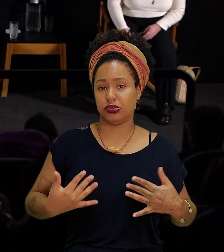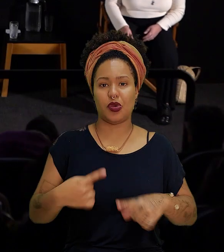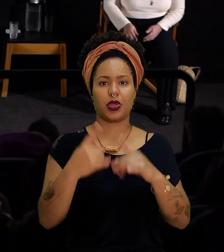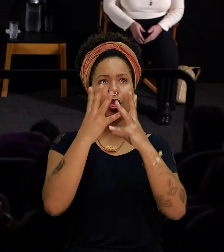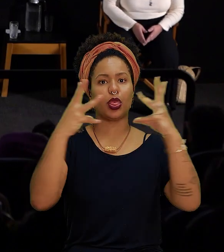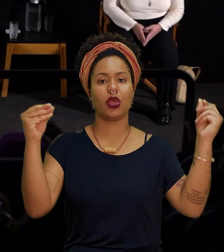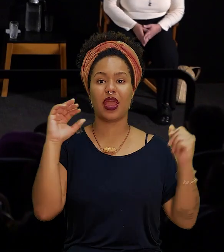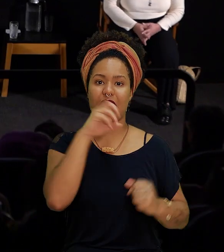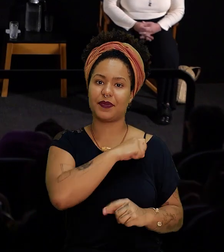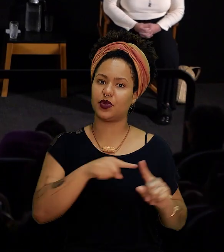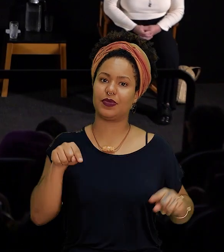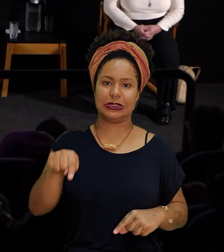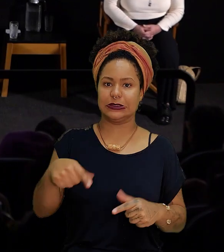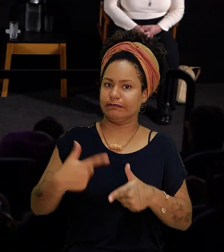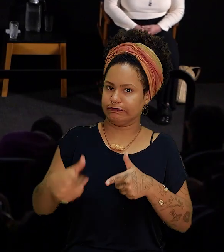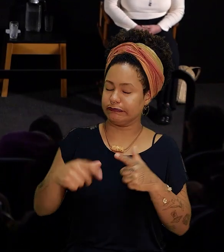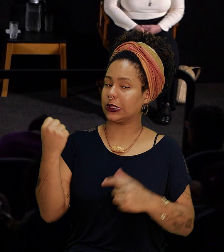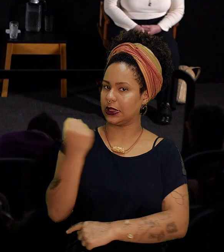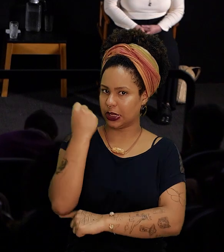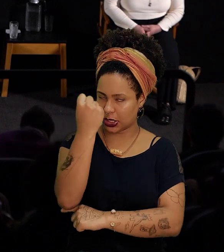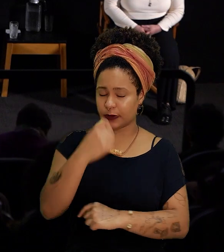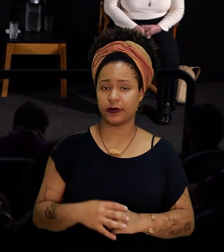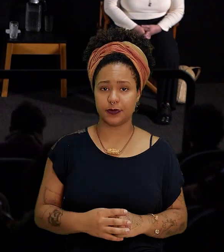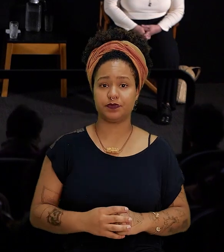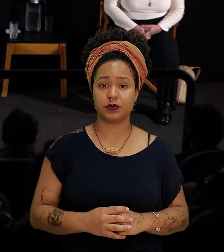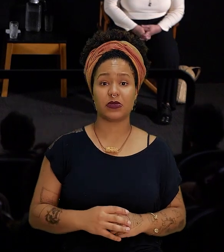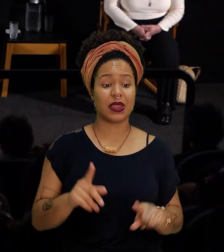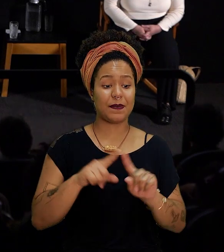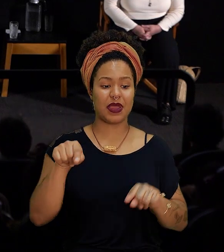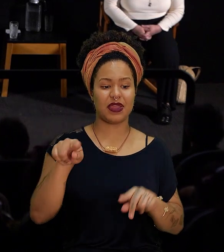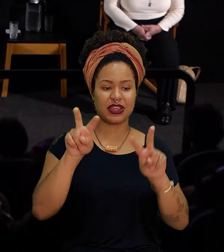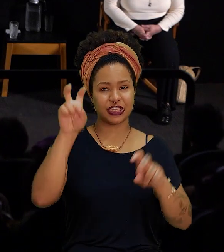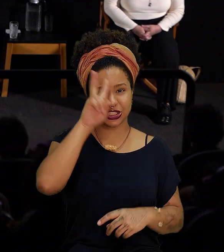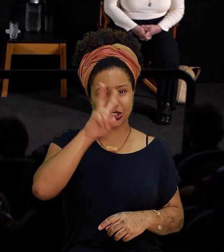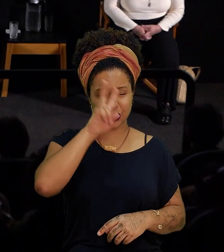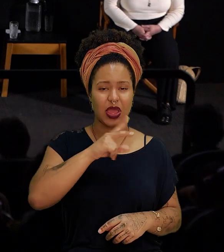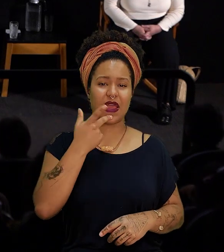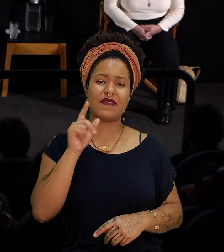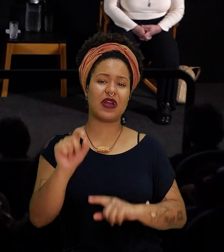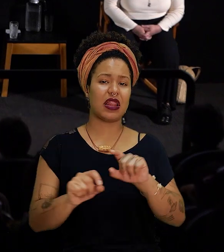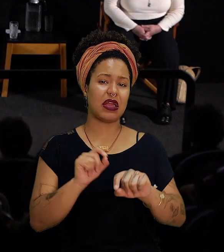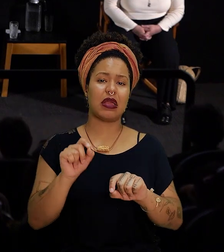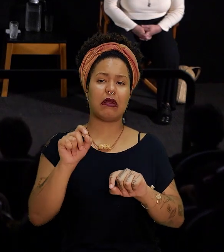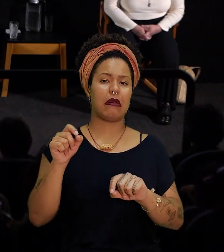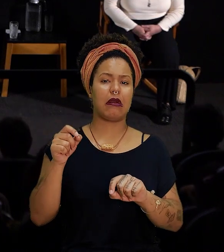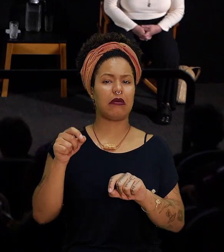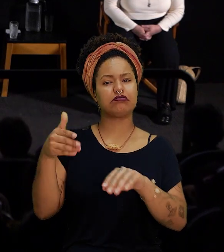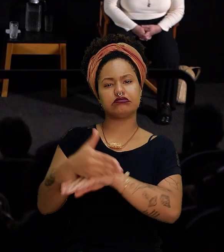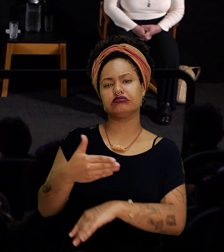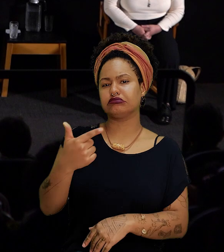Claro, ele se dilui rápido, mas ali é grave. Enfim, agora, essa história de ficarem dizendo que o